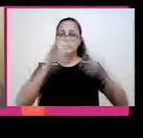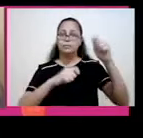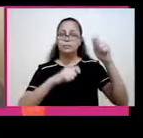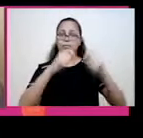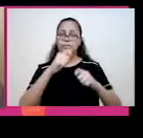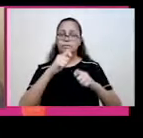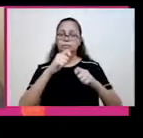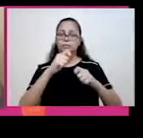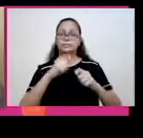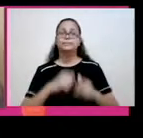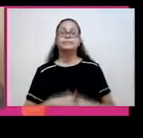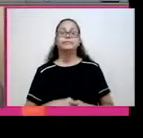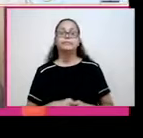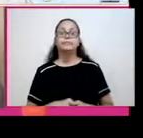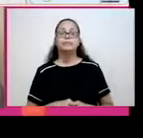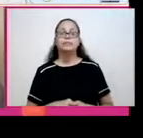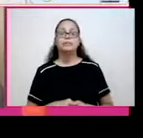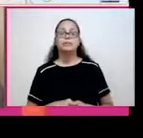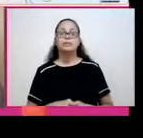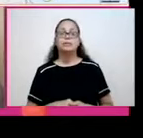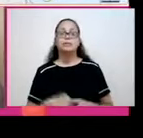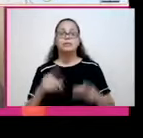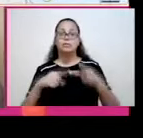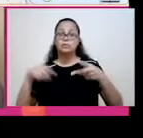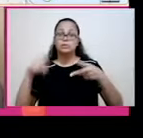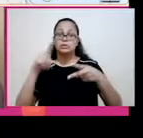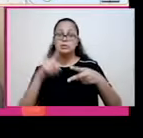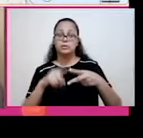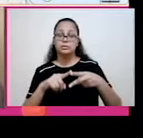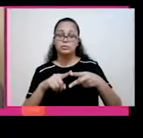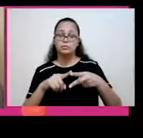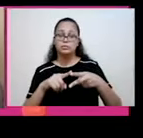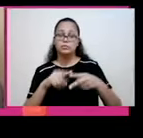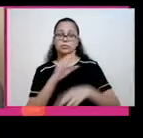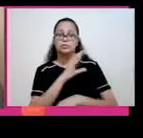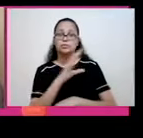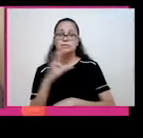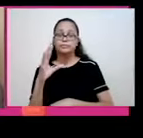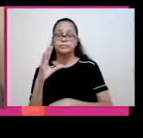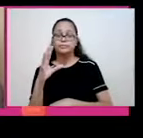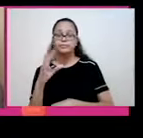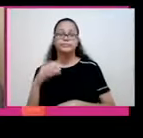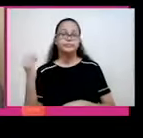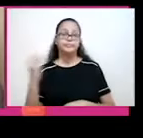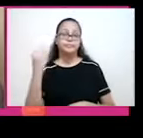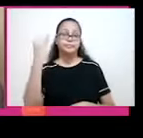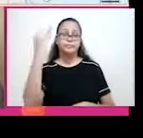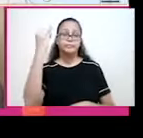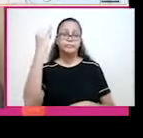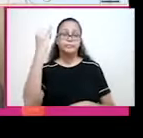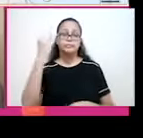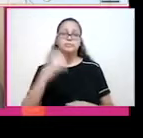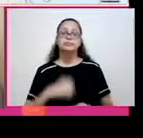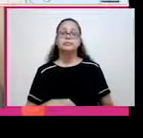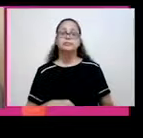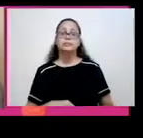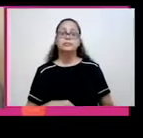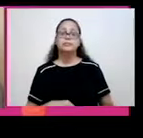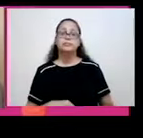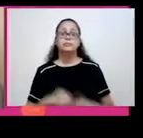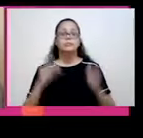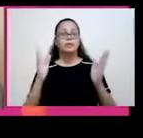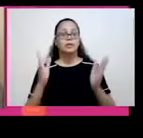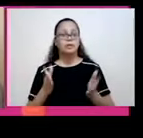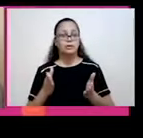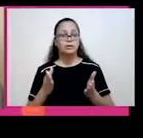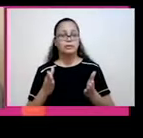aqui que os recursos minerais eles são muito importantes para as indústrias pesadas? Nós falamos sobre isso agora há pouco. Então, agora